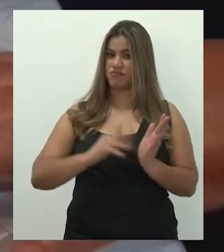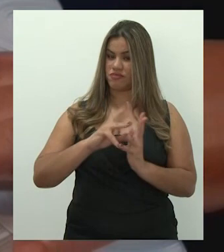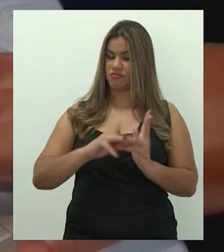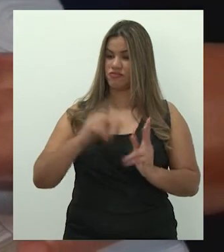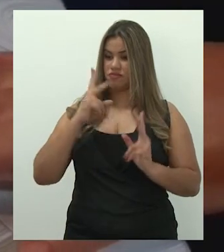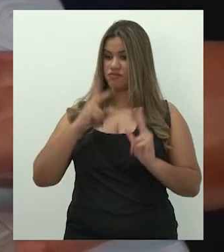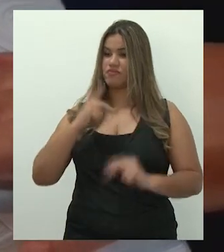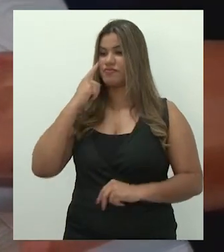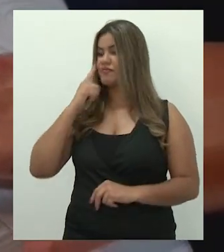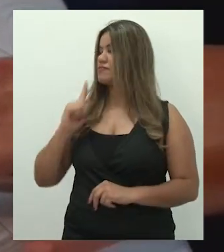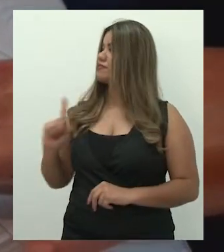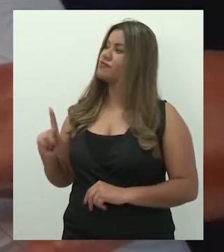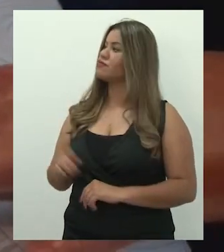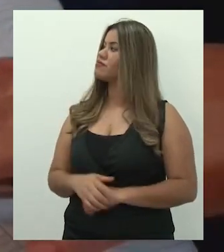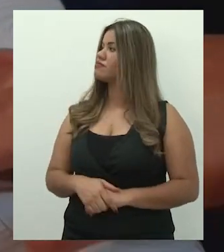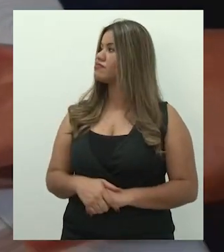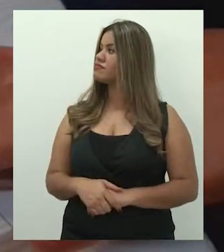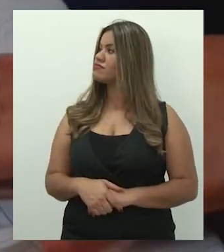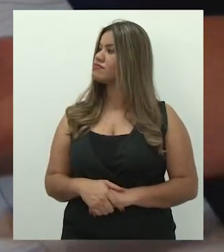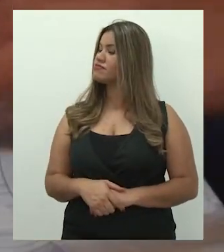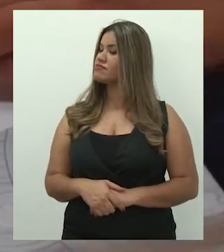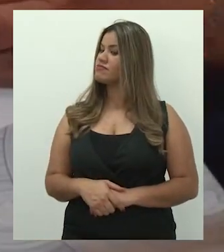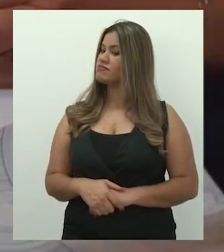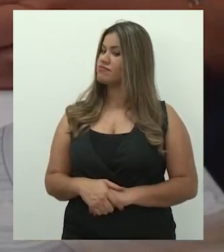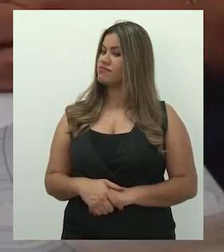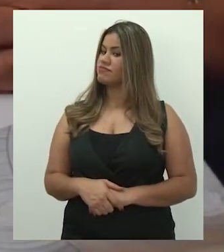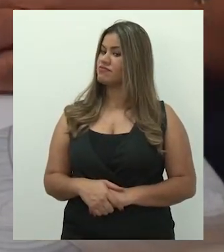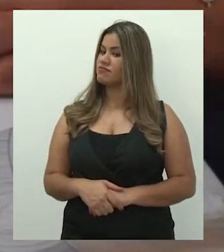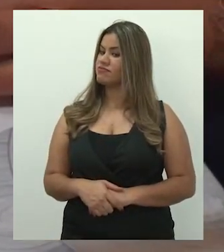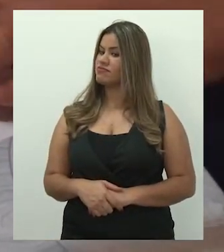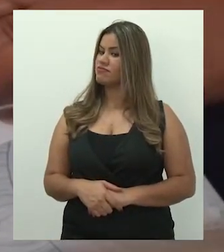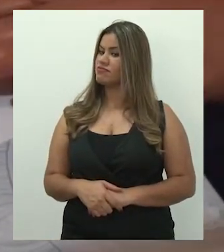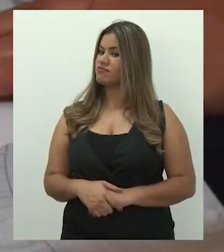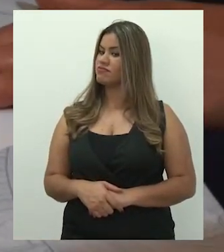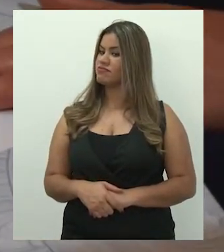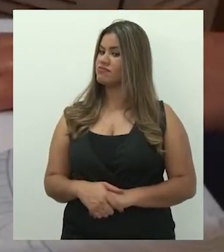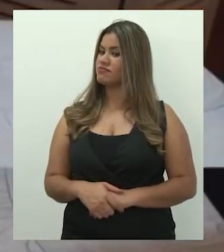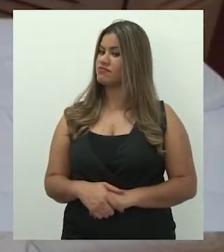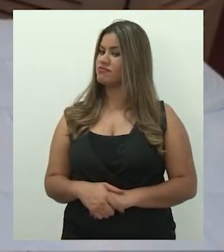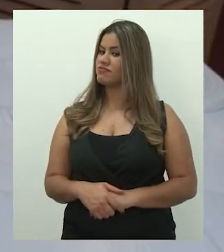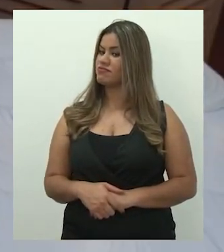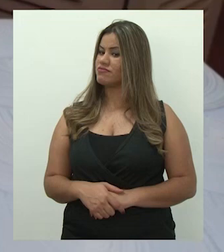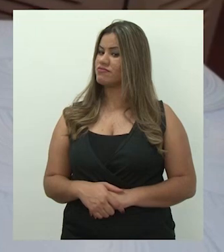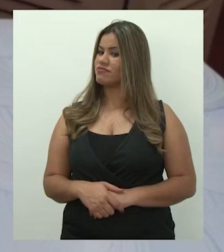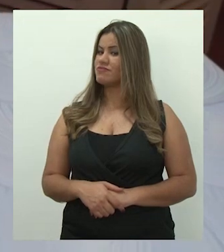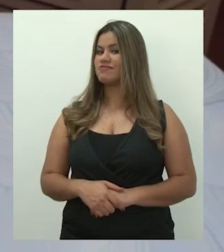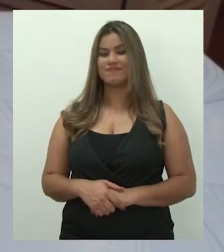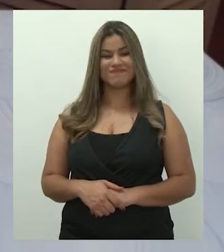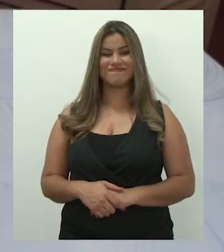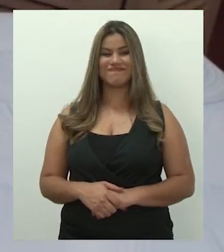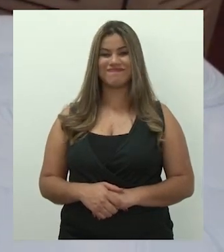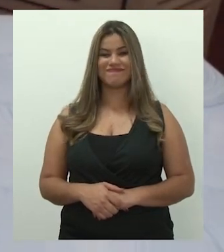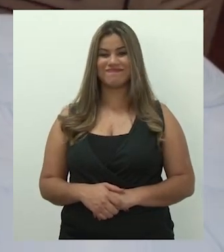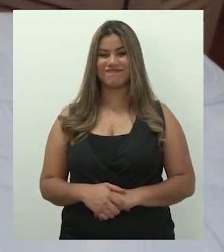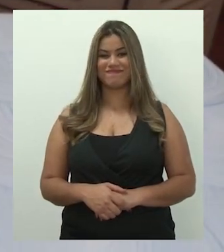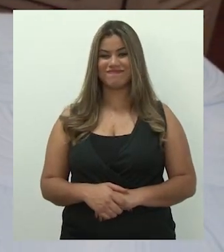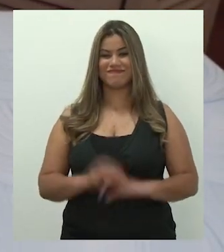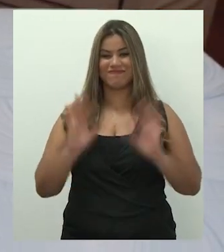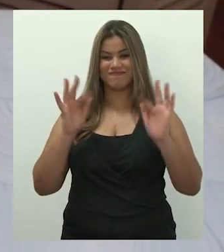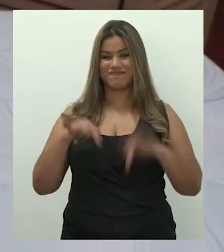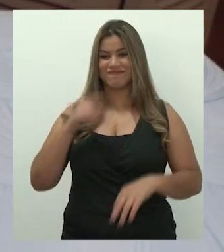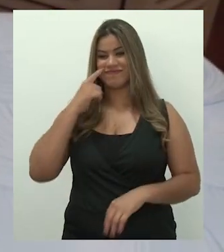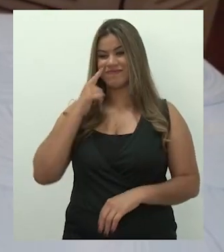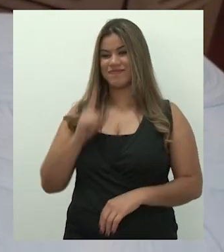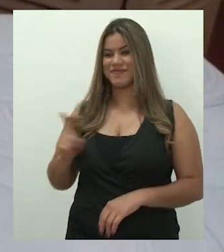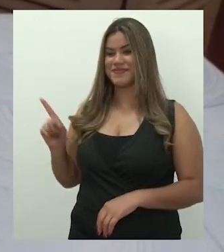Faça um reforço no vinco para que a figura possa ficar firme. Esse é o nosso